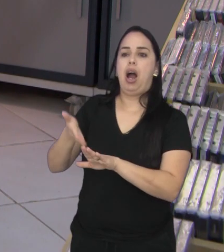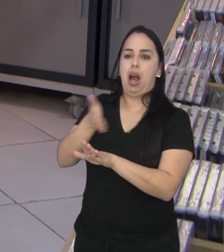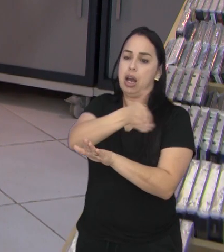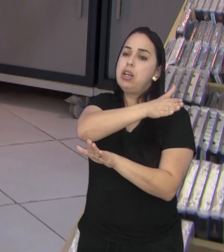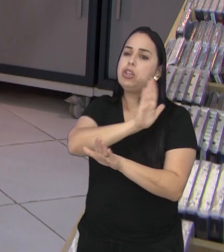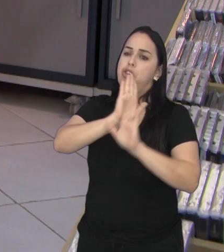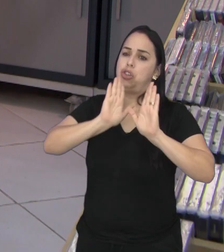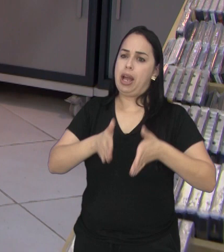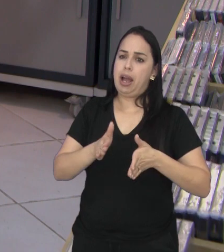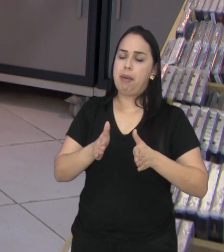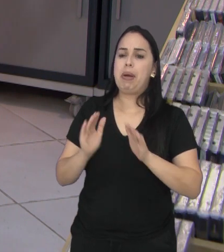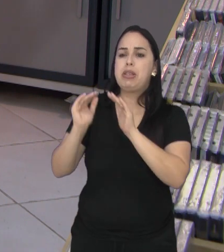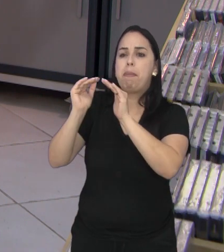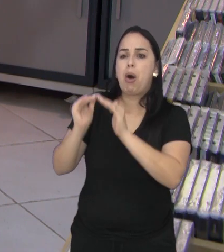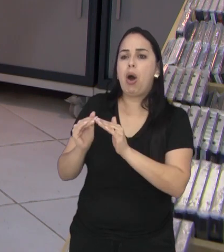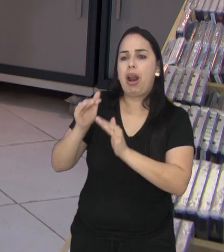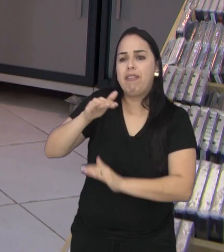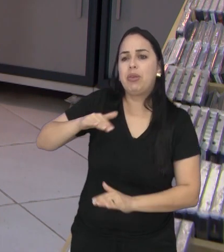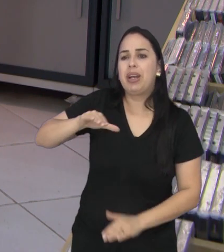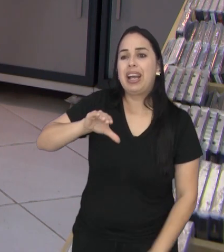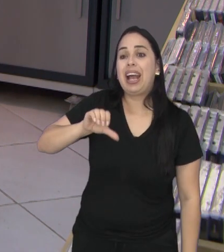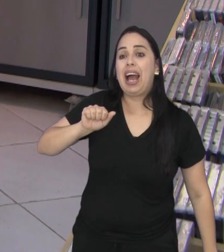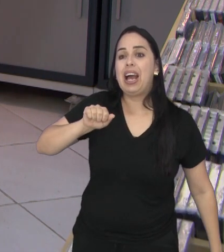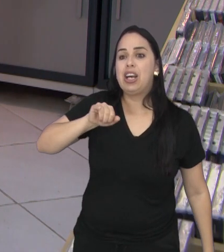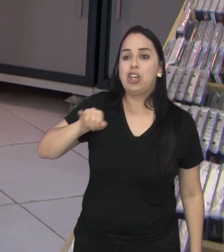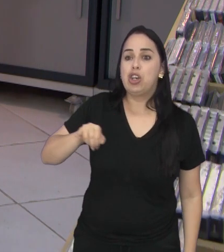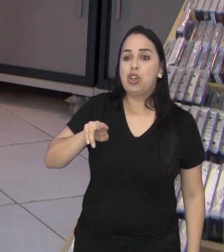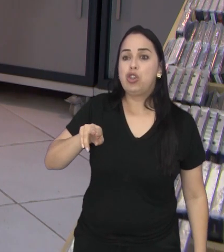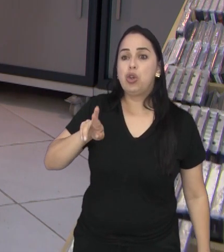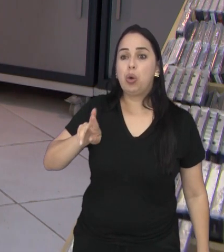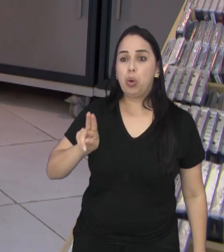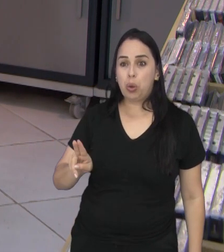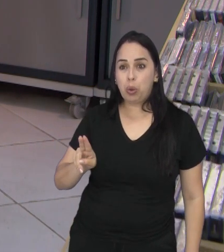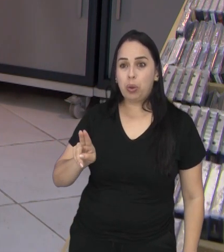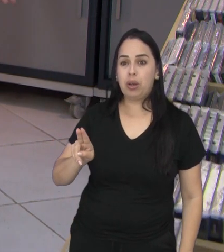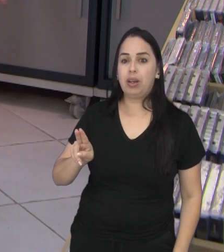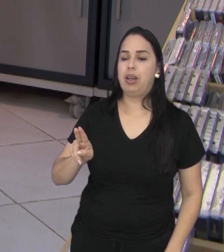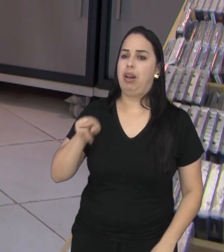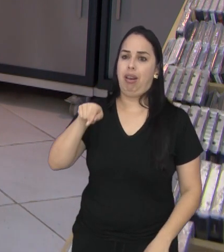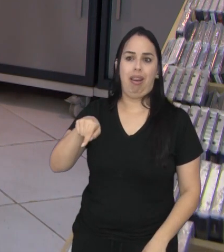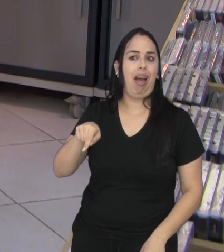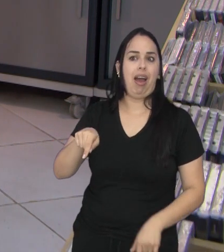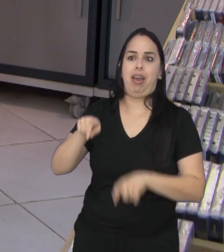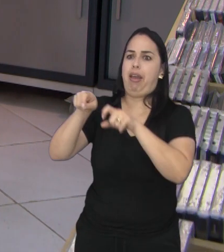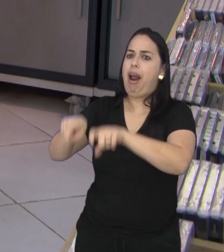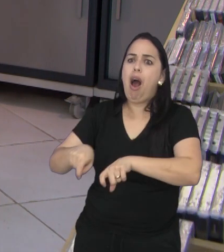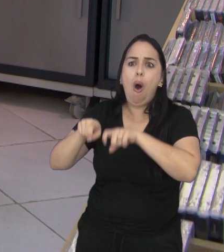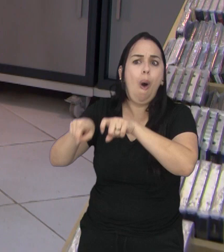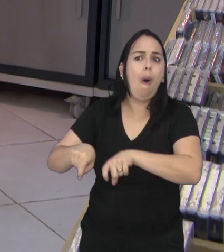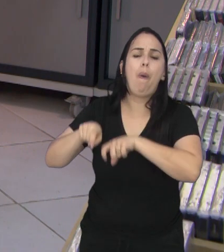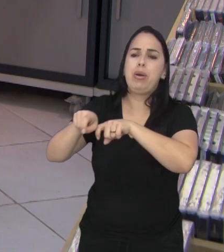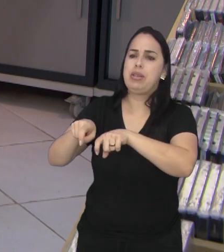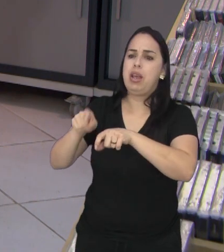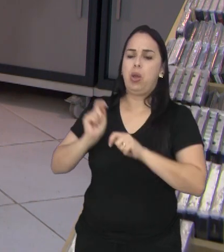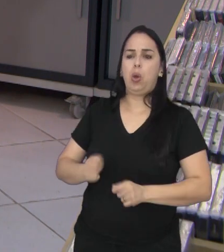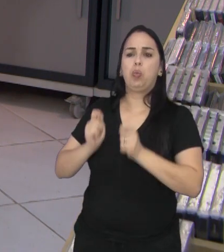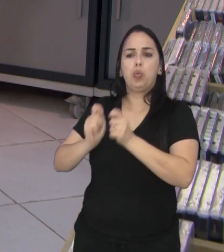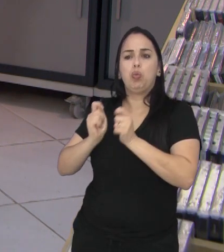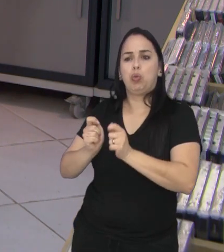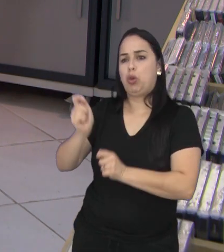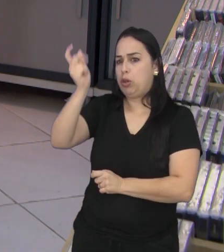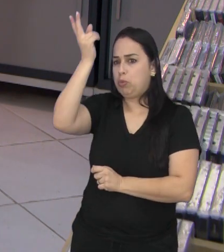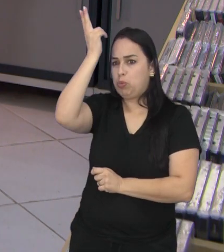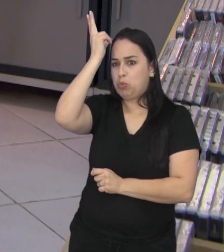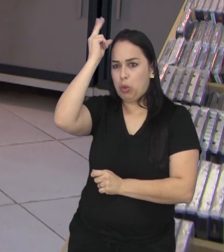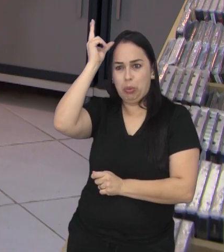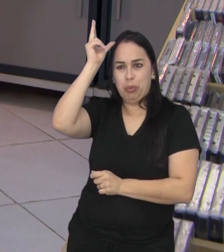ouvia muito, mas eu morava na Pousada do Vale, no Cajuru, e nessa época era um contexto tipo o Rio, eu andava de cavalo. Uau. Entendeu?